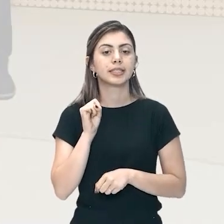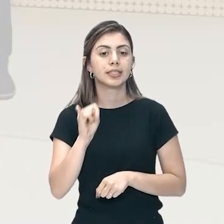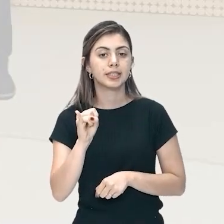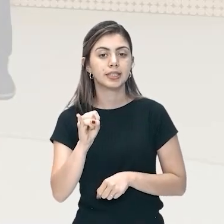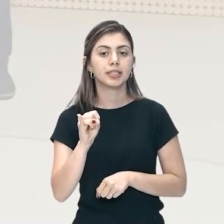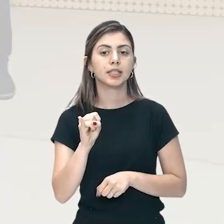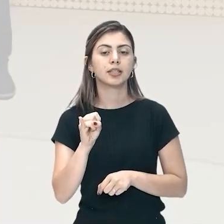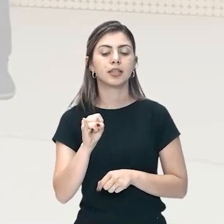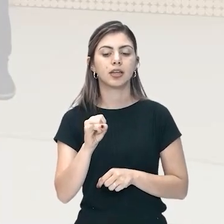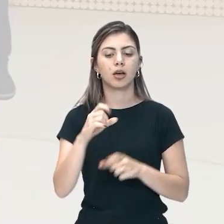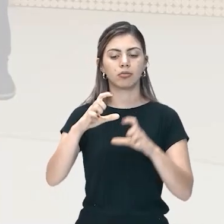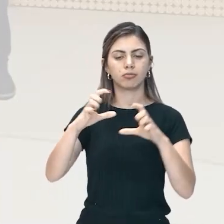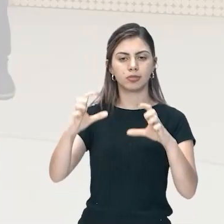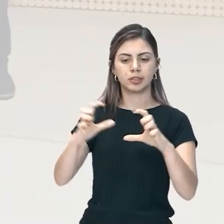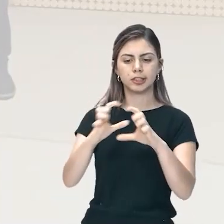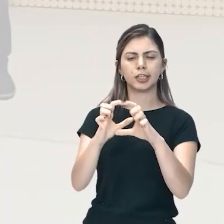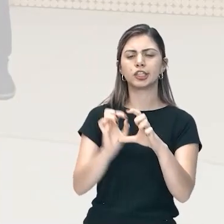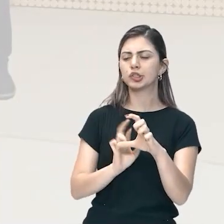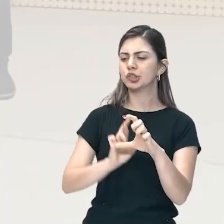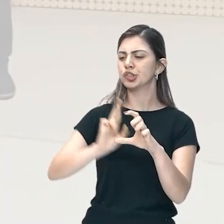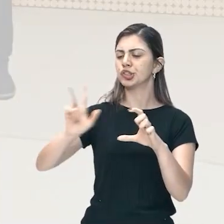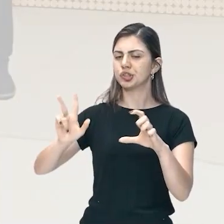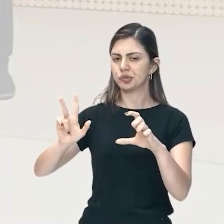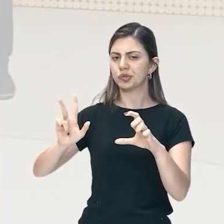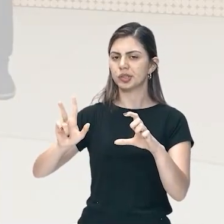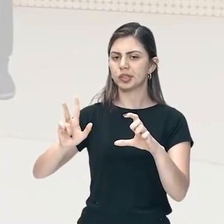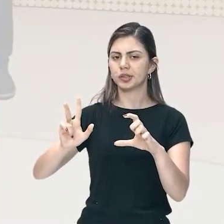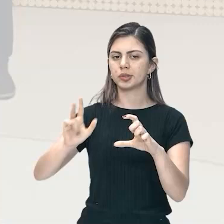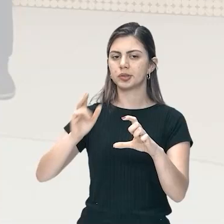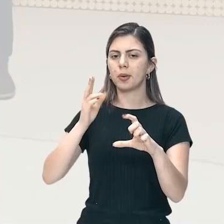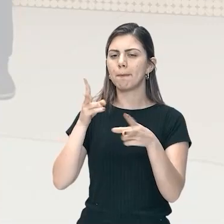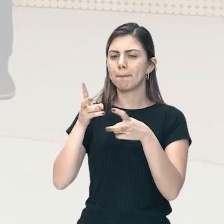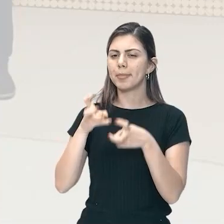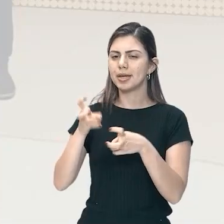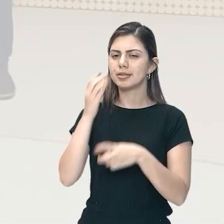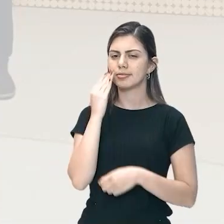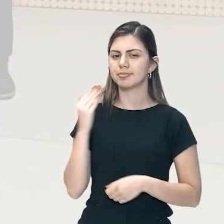tipo diferente de lente. Observem que agora